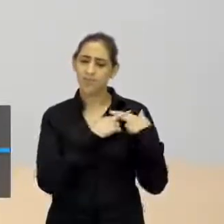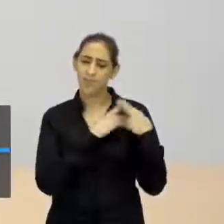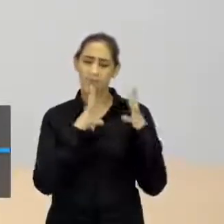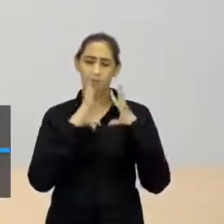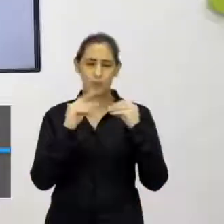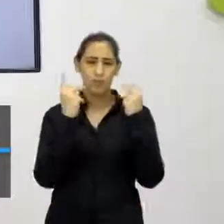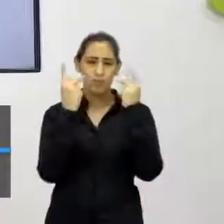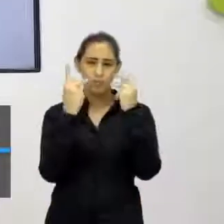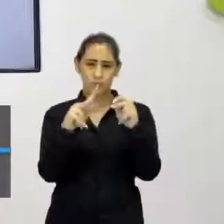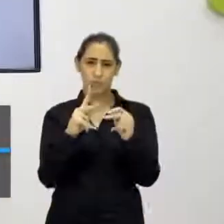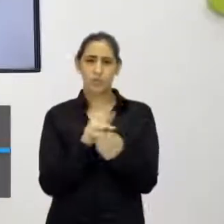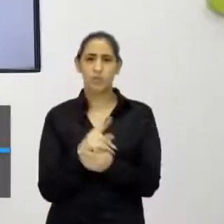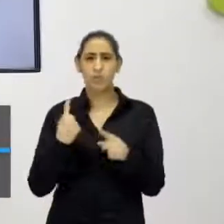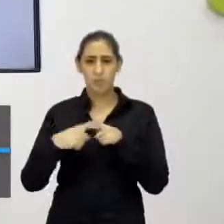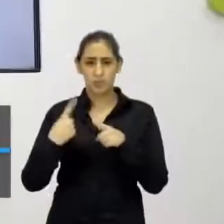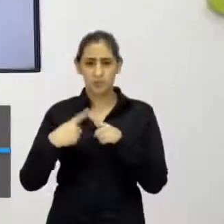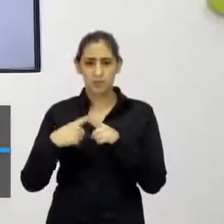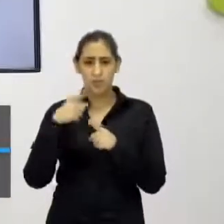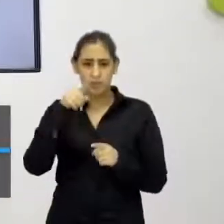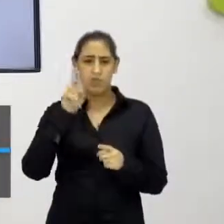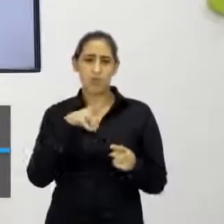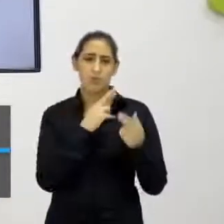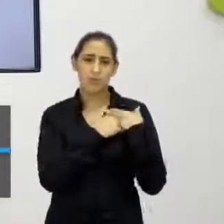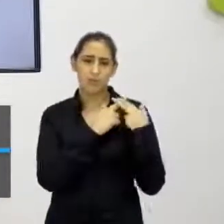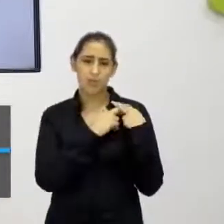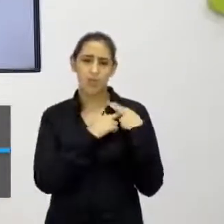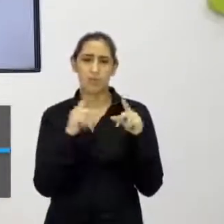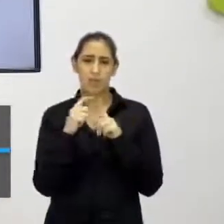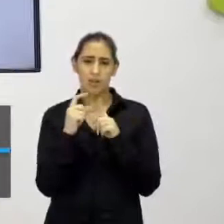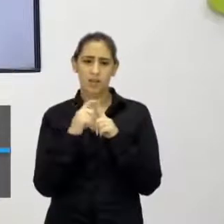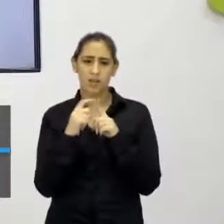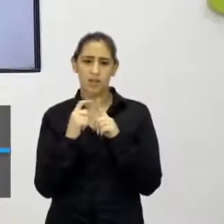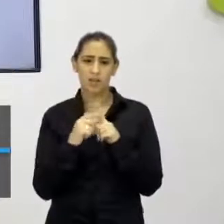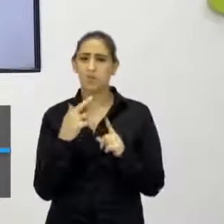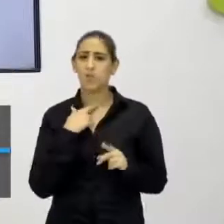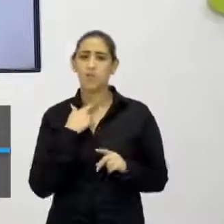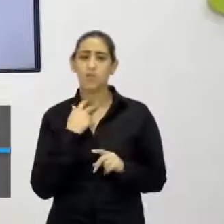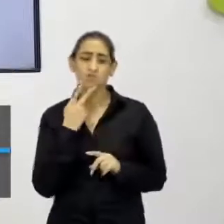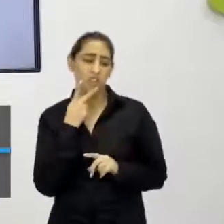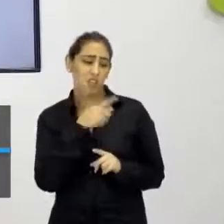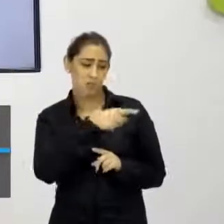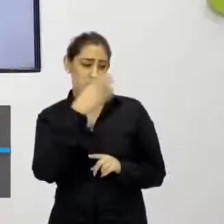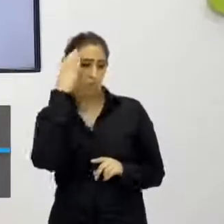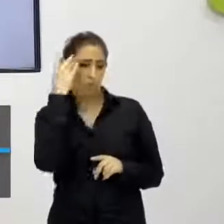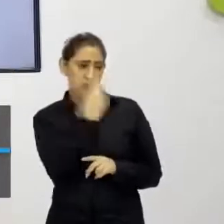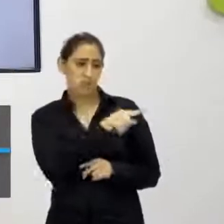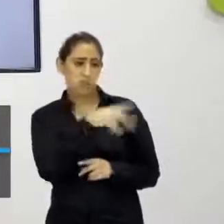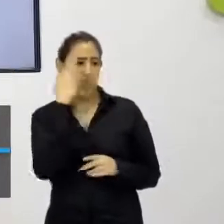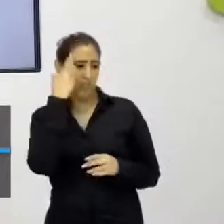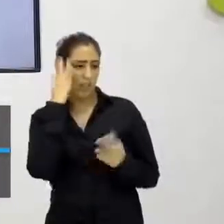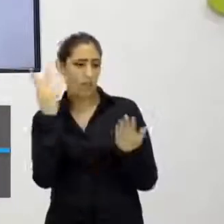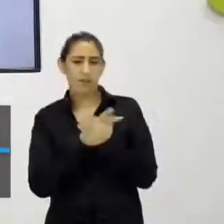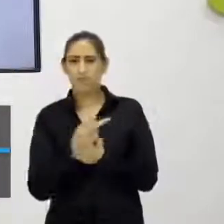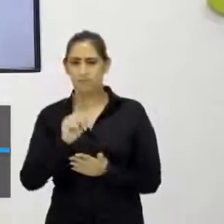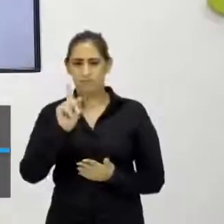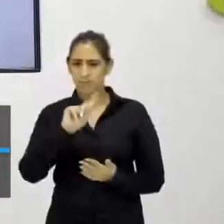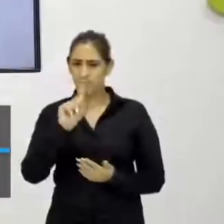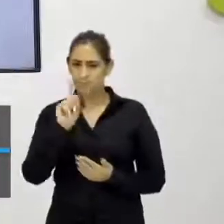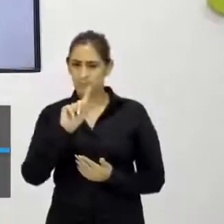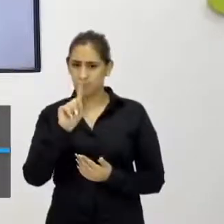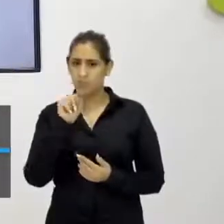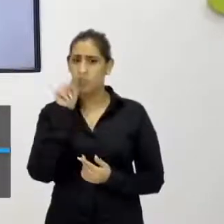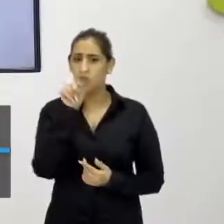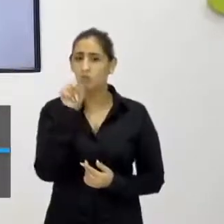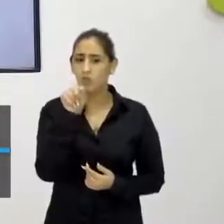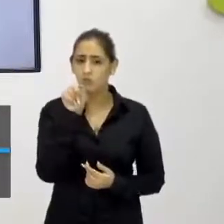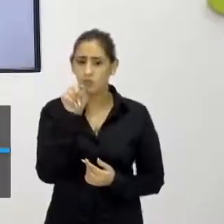toda sua, porque você é o emissor, você é o dono da palavra. Então, você não pode jogar a culpa em quem está lendo, você entendeu mal. Mas vou eximir você da culpa.